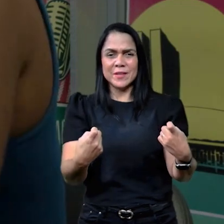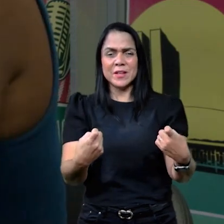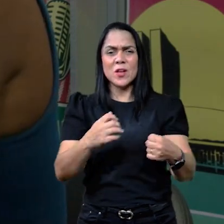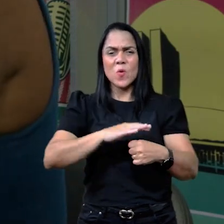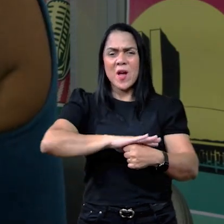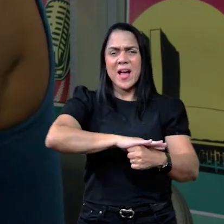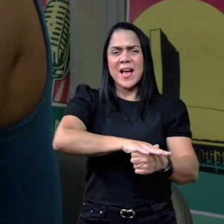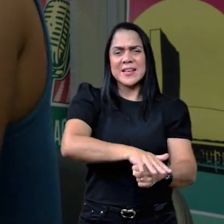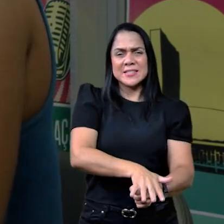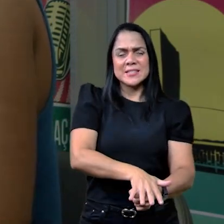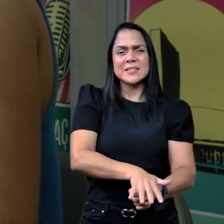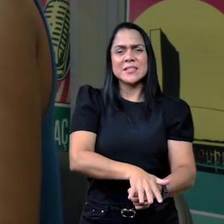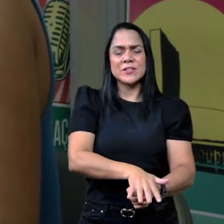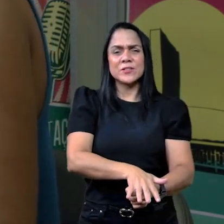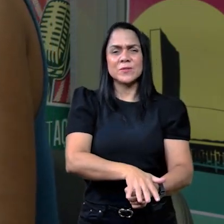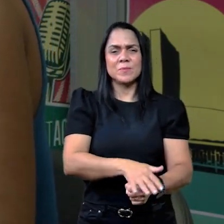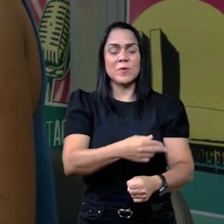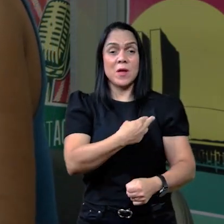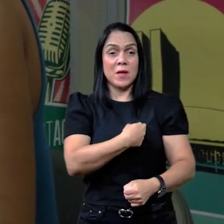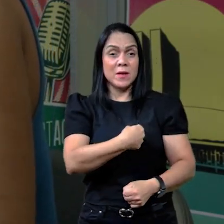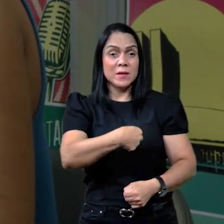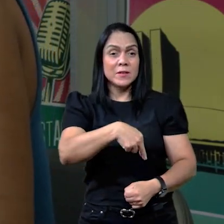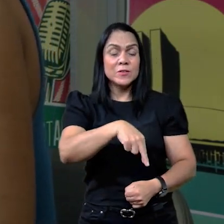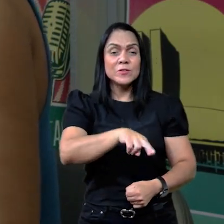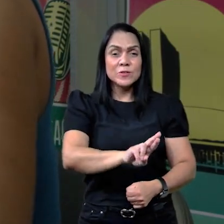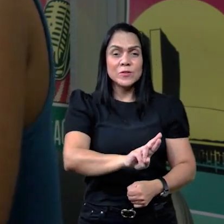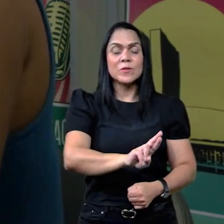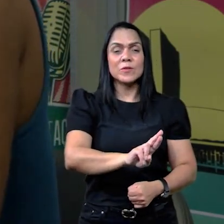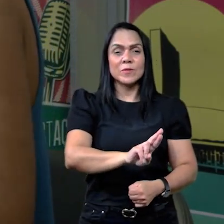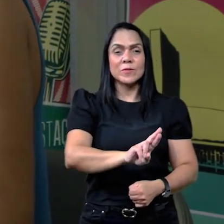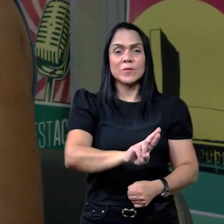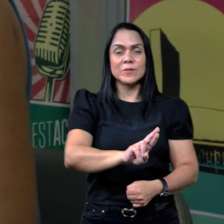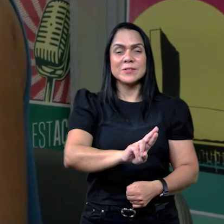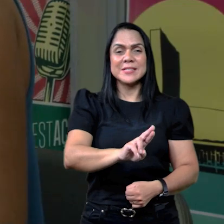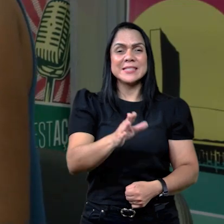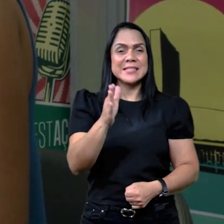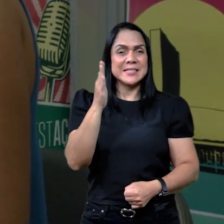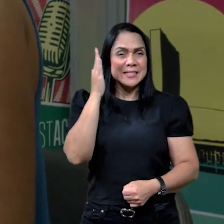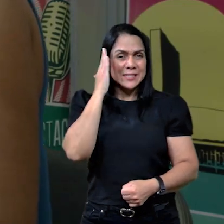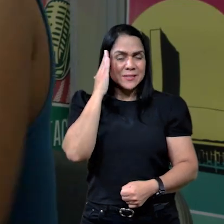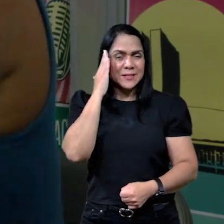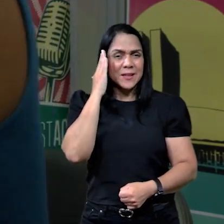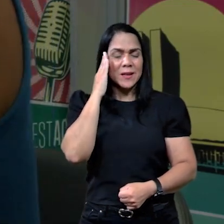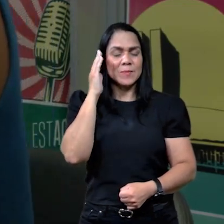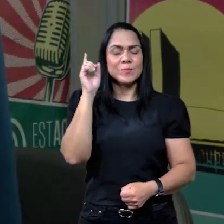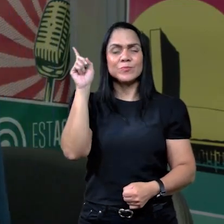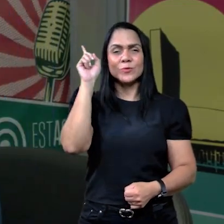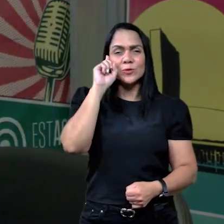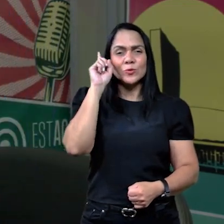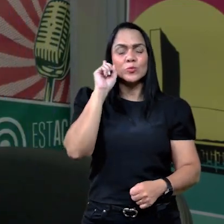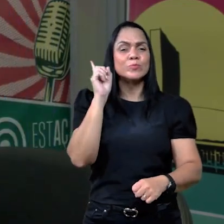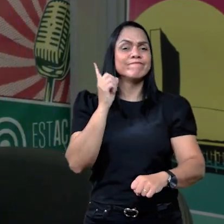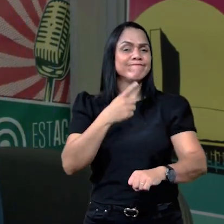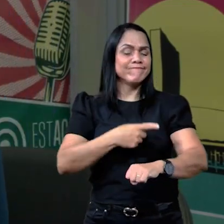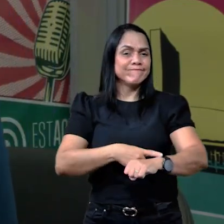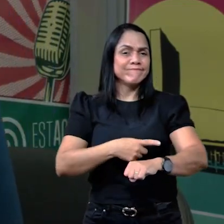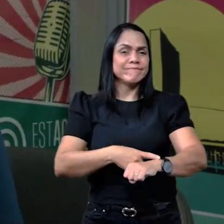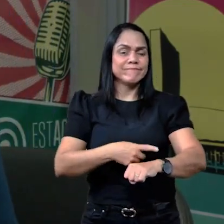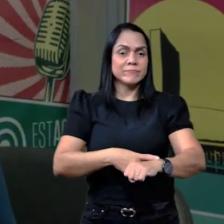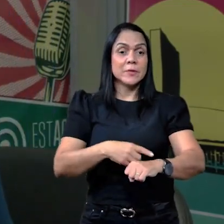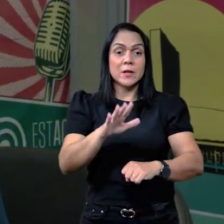que vocês, né, devem saber, né, o conhecimento geral, a gente sabe que toda hora a gente está aqui no espaço